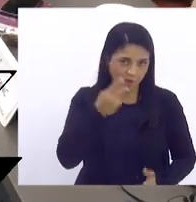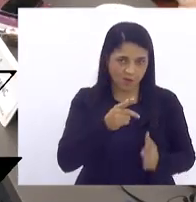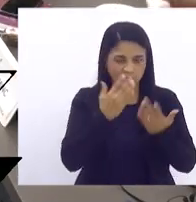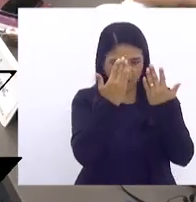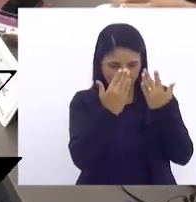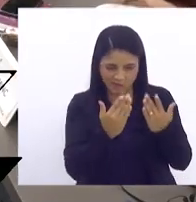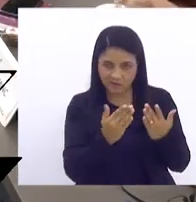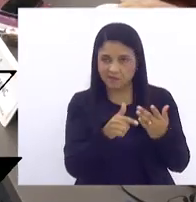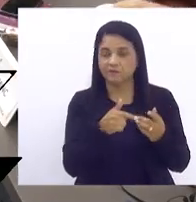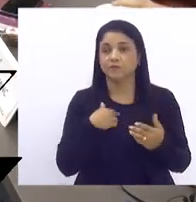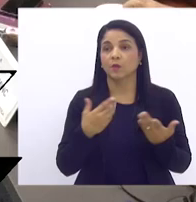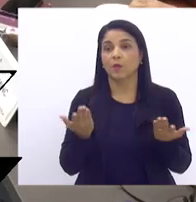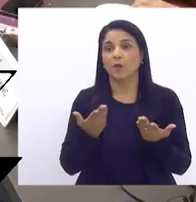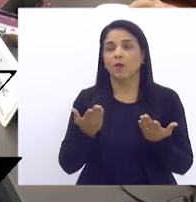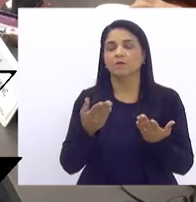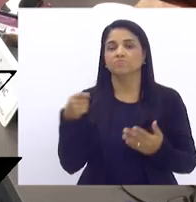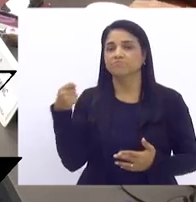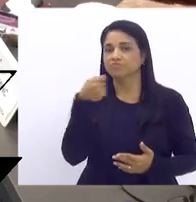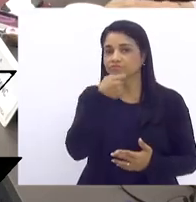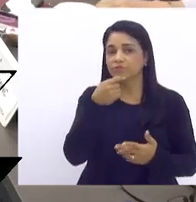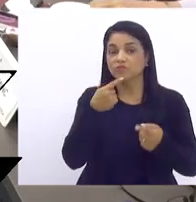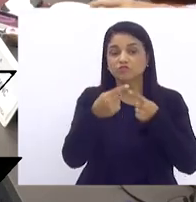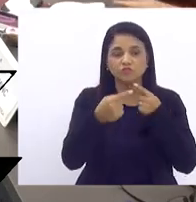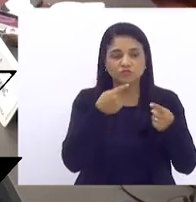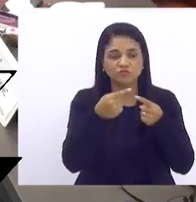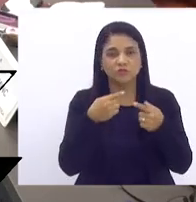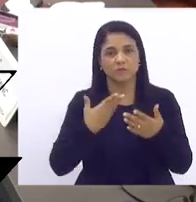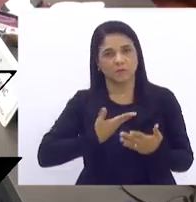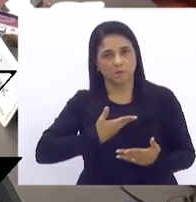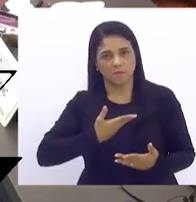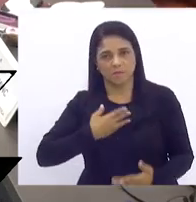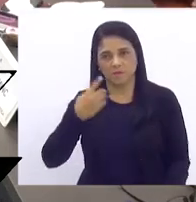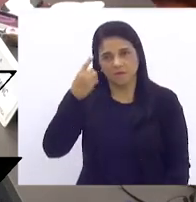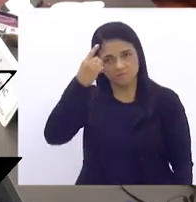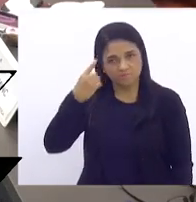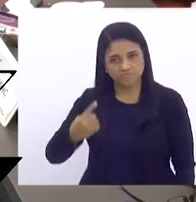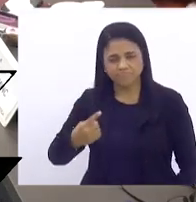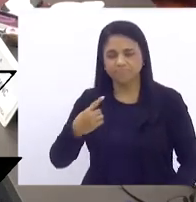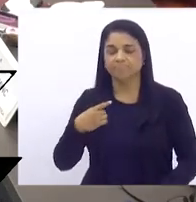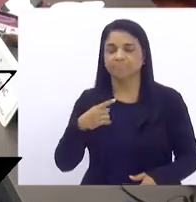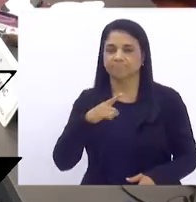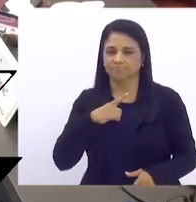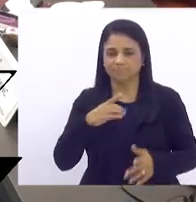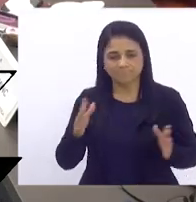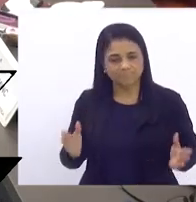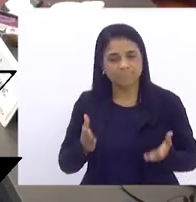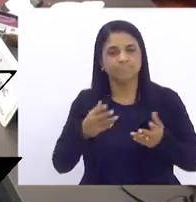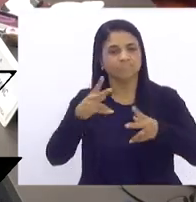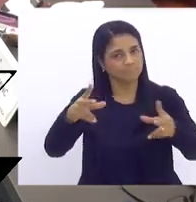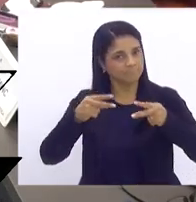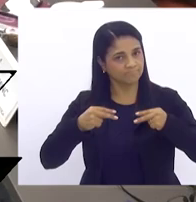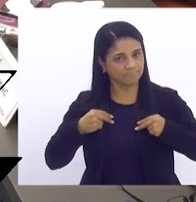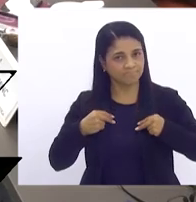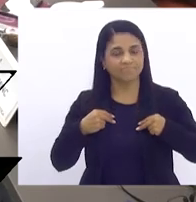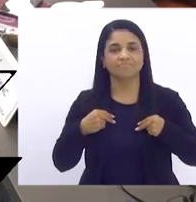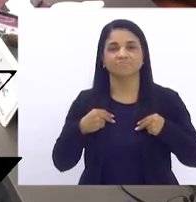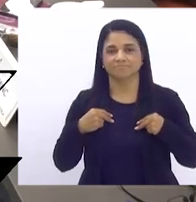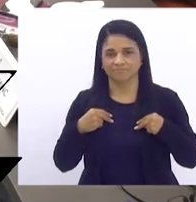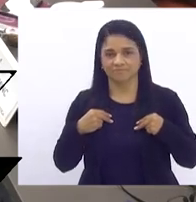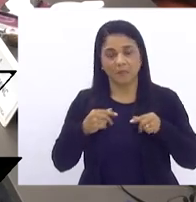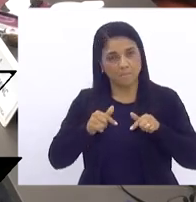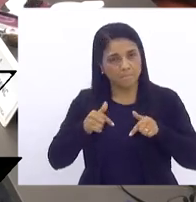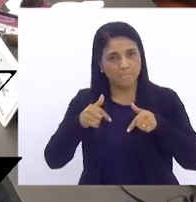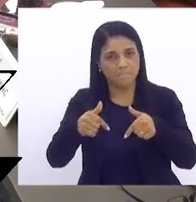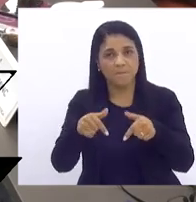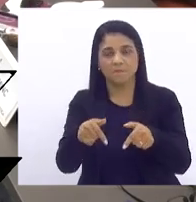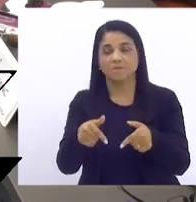para dialogar um pouquinho aqui com a minha querida colega Dani Balbi, que teve uma iniciativa assim, muito meritória. É muito importante